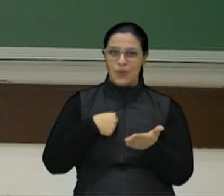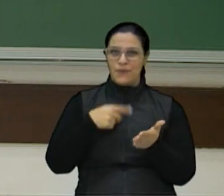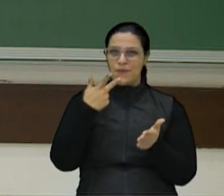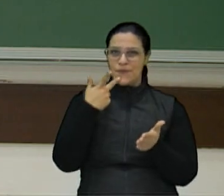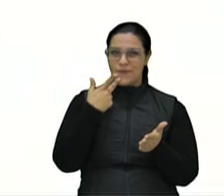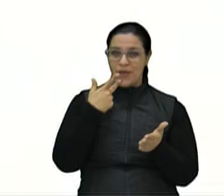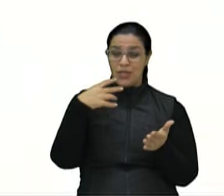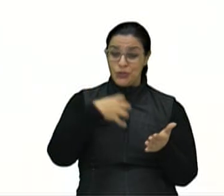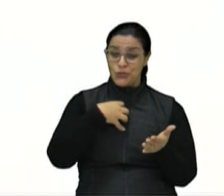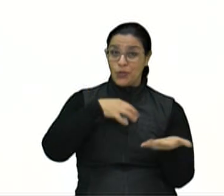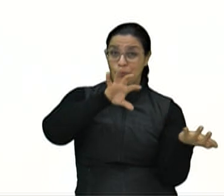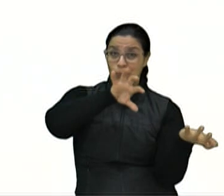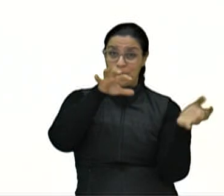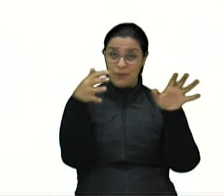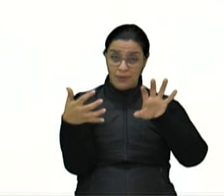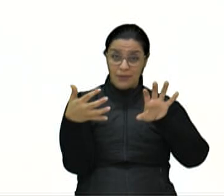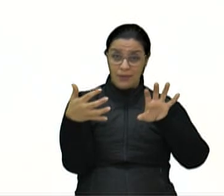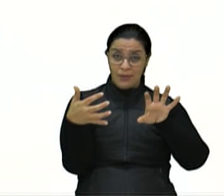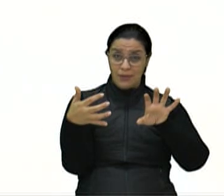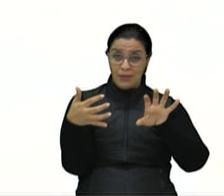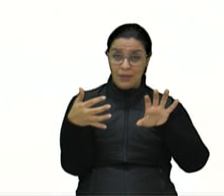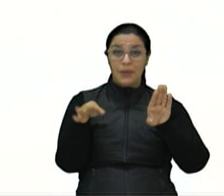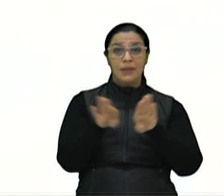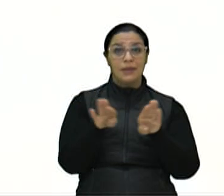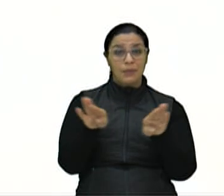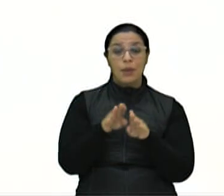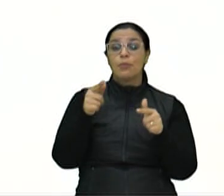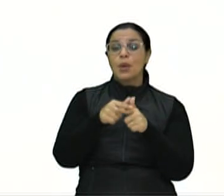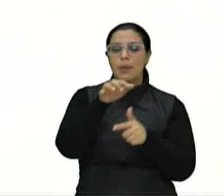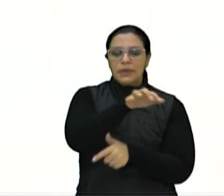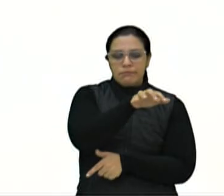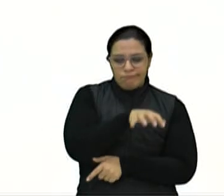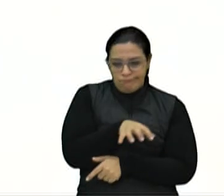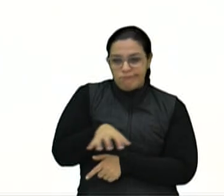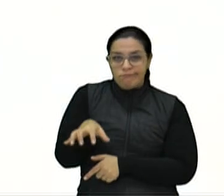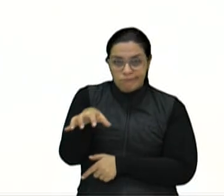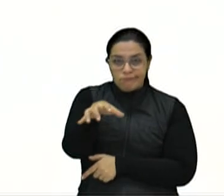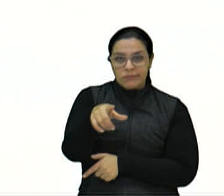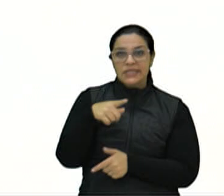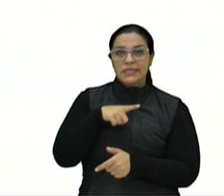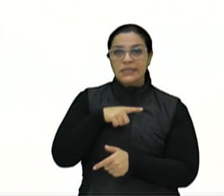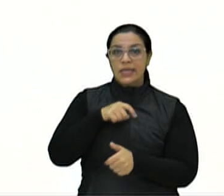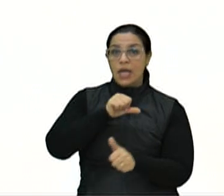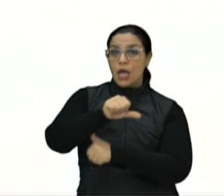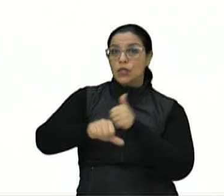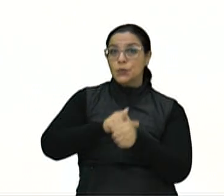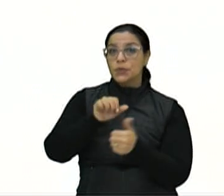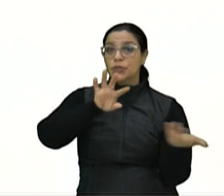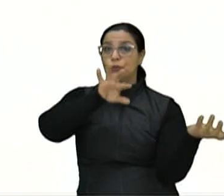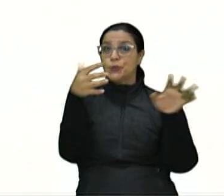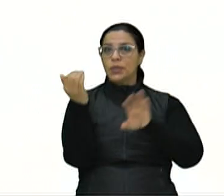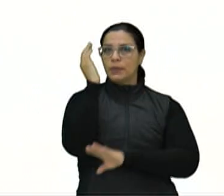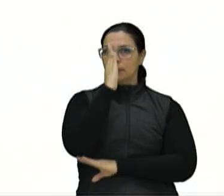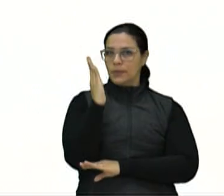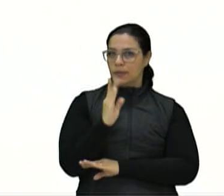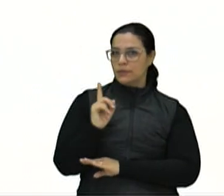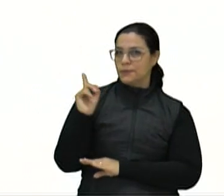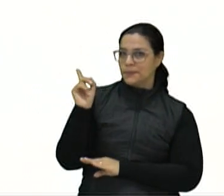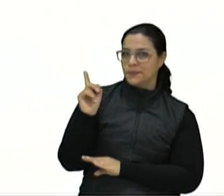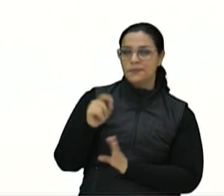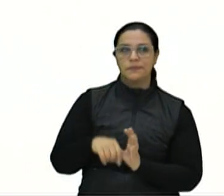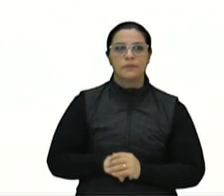Modelagens climáticas, vulnerabilidades setoriais a mudanças do clima no Brasil.